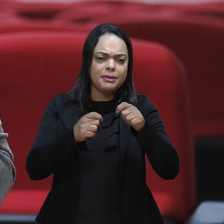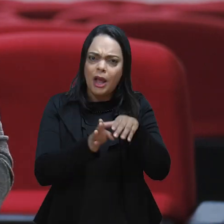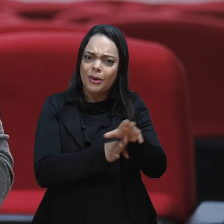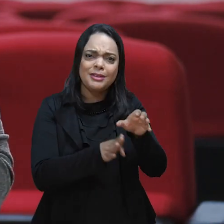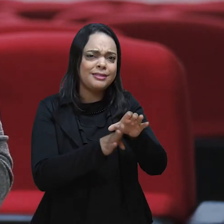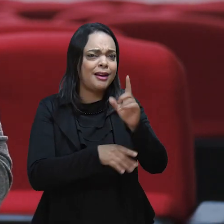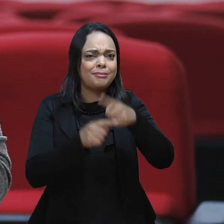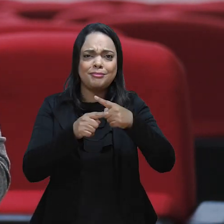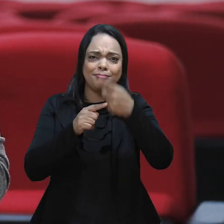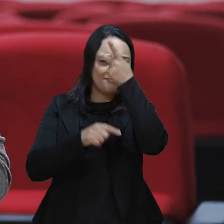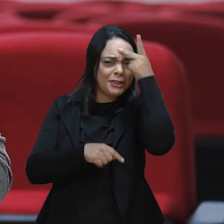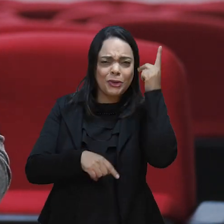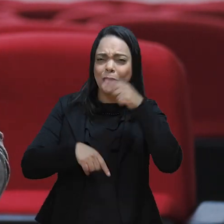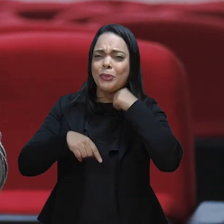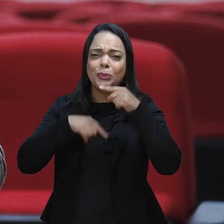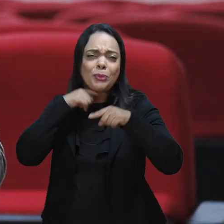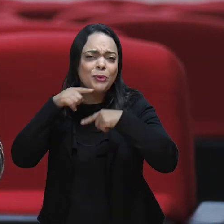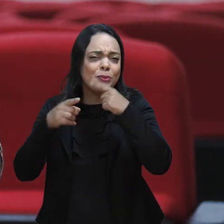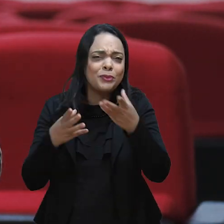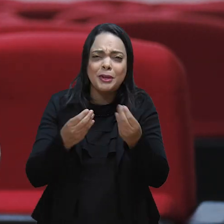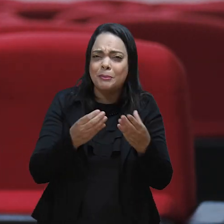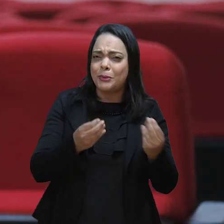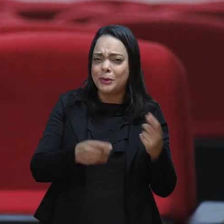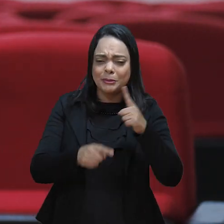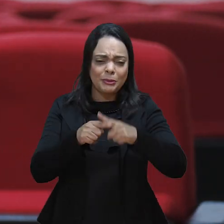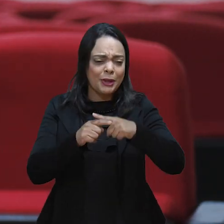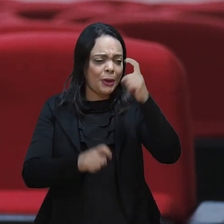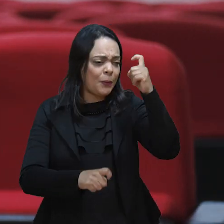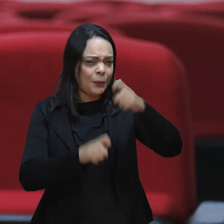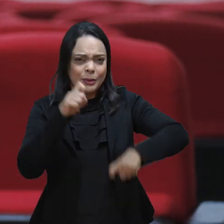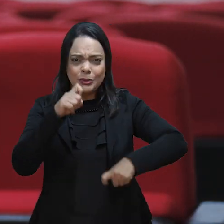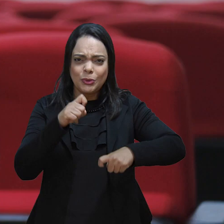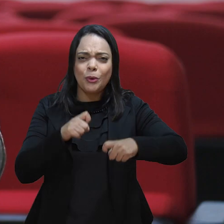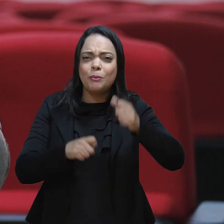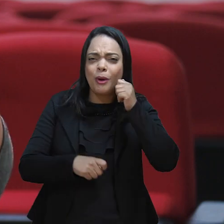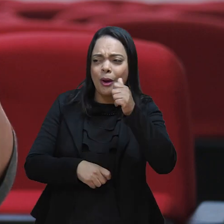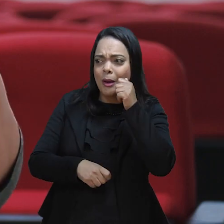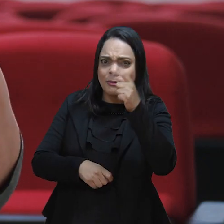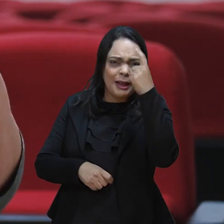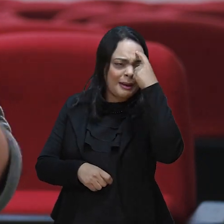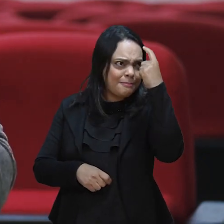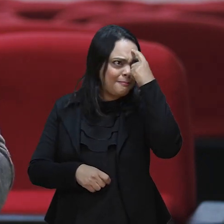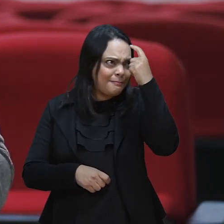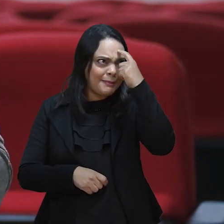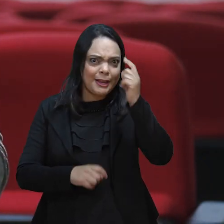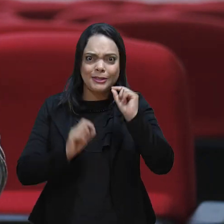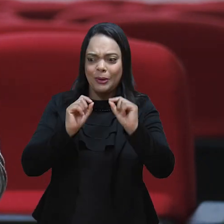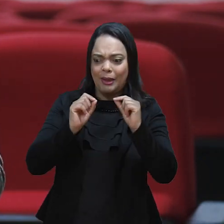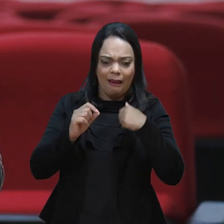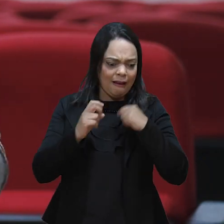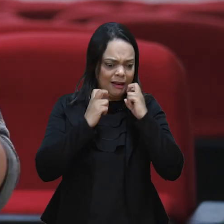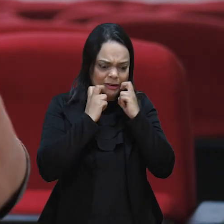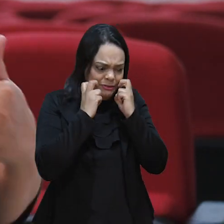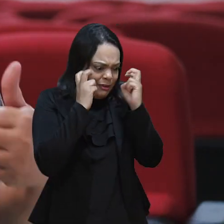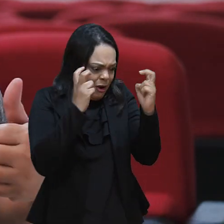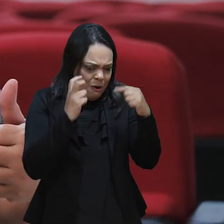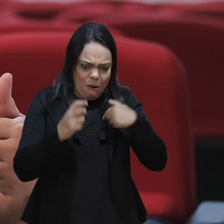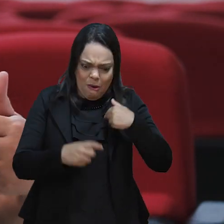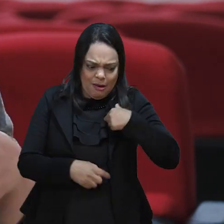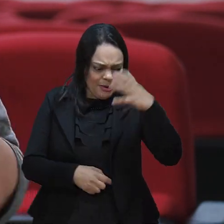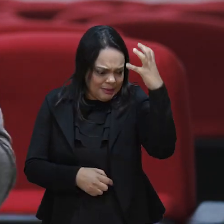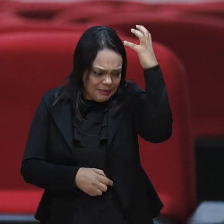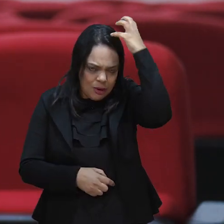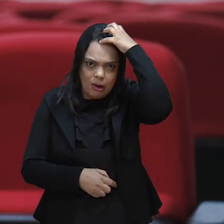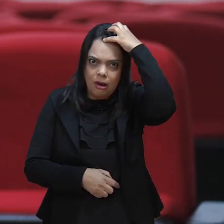muita dúvida acerca desse assunto. O estupro ainda é visto pelas mulheres como algo do qual elas precisam ter vergonha e do qual elas são